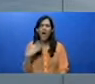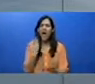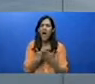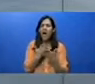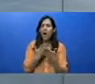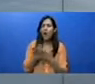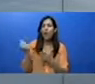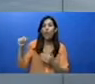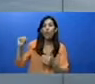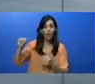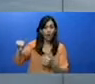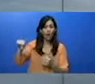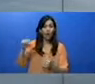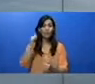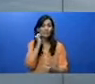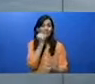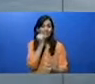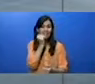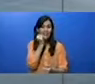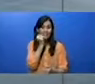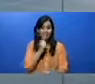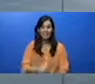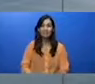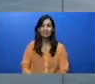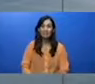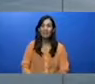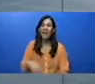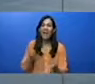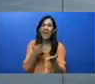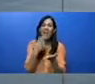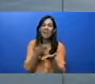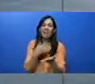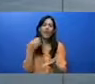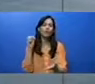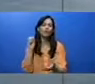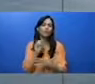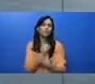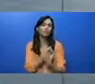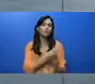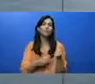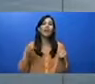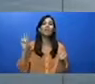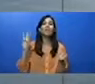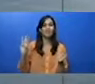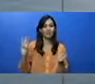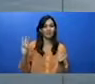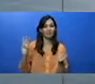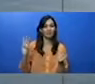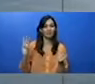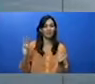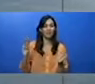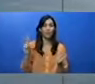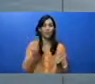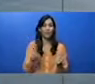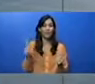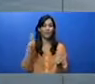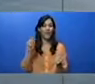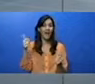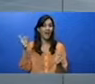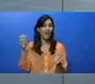ano, aula de ciências. No caderno 3, hoje nós vamos trabalhar a unidade 10,